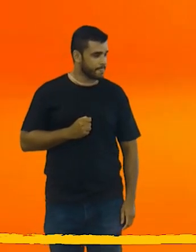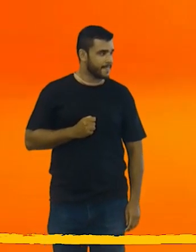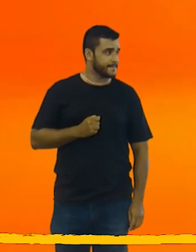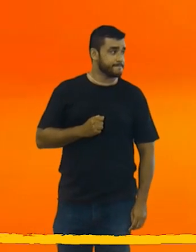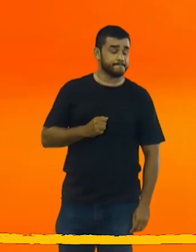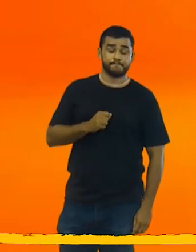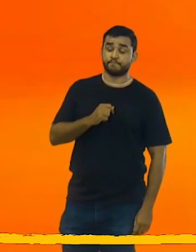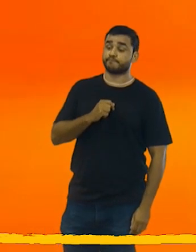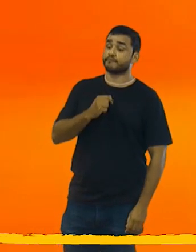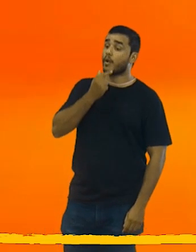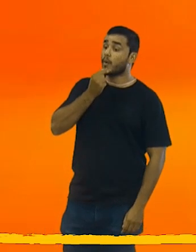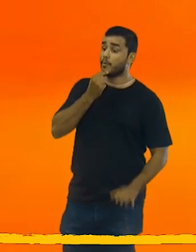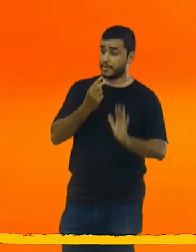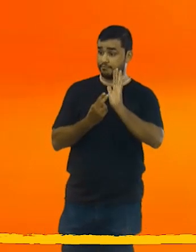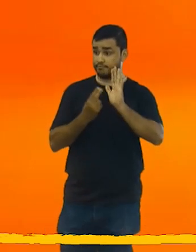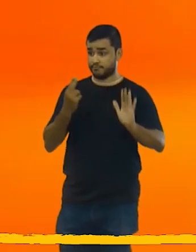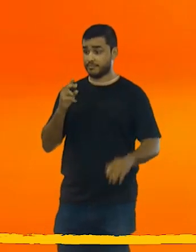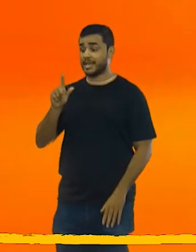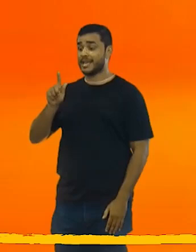frase.